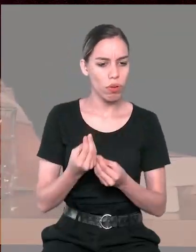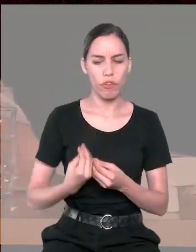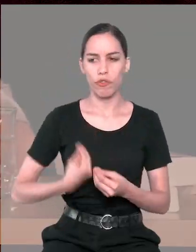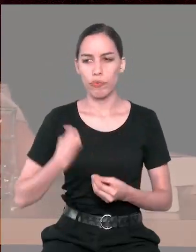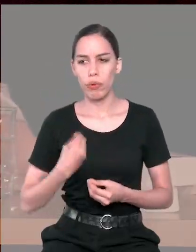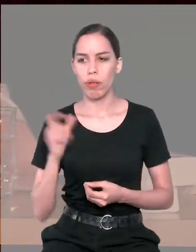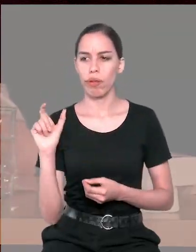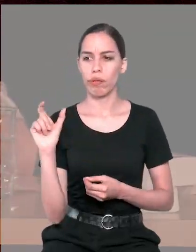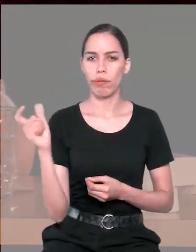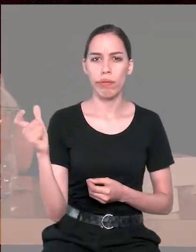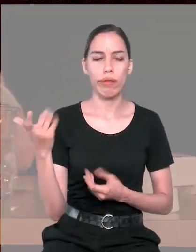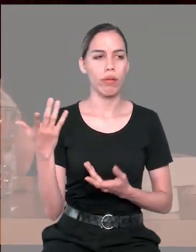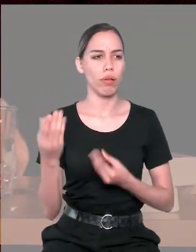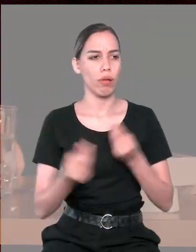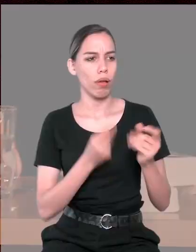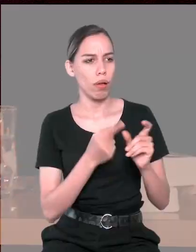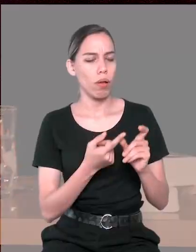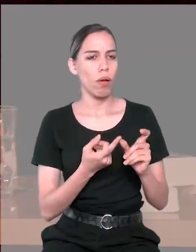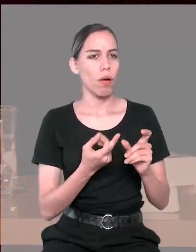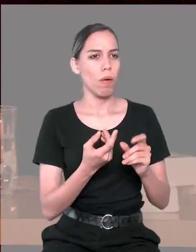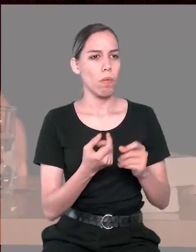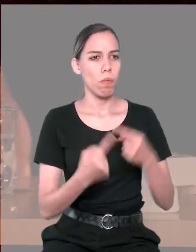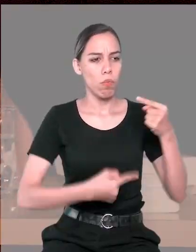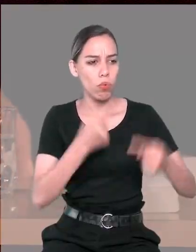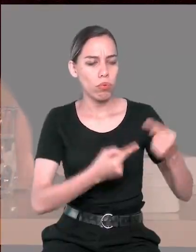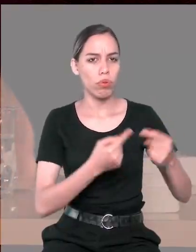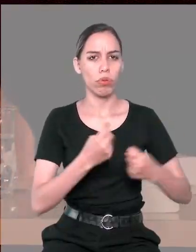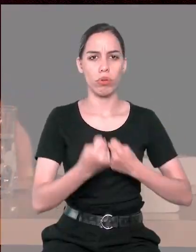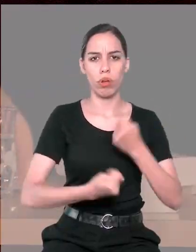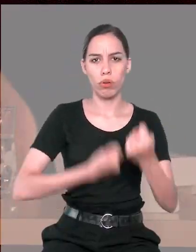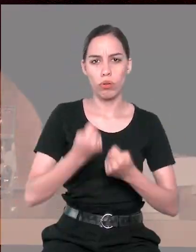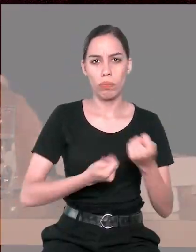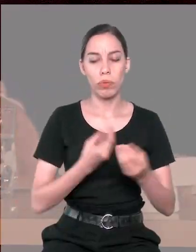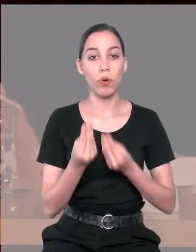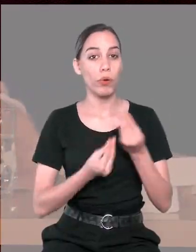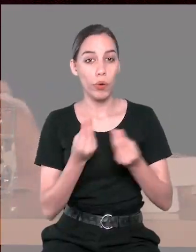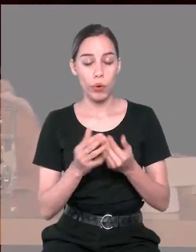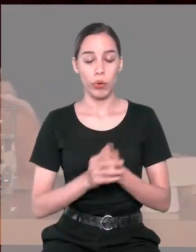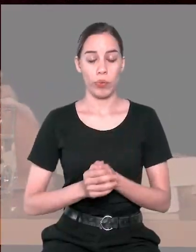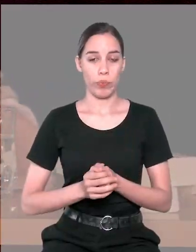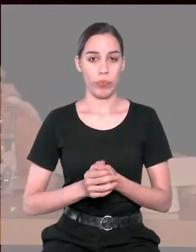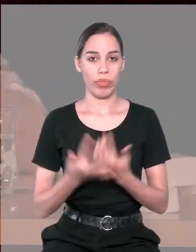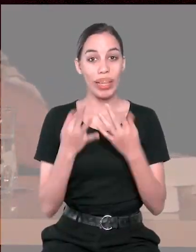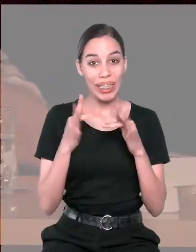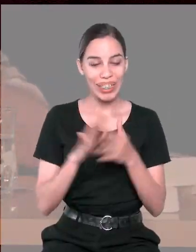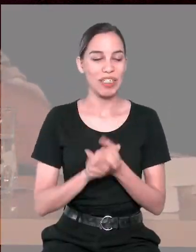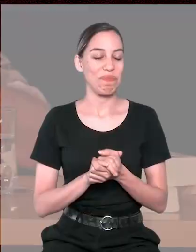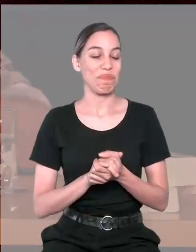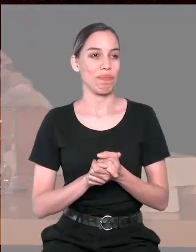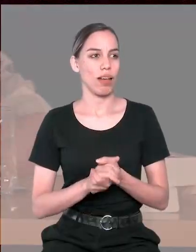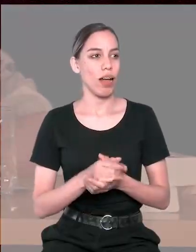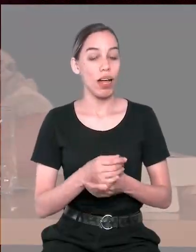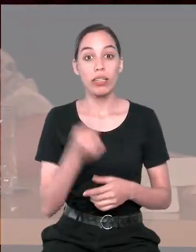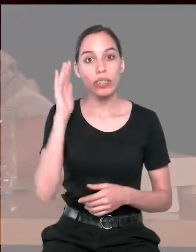da sintaxe, de funcionamento do verso, de política, de economia. E ele começa a se dar conta que, na verdade, para você pensar como um poeta